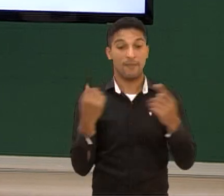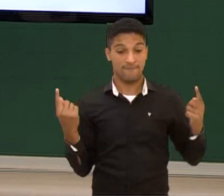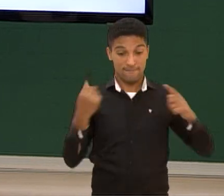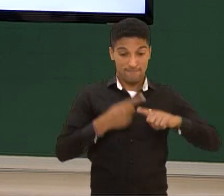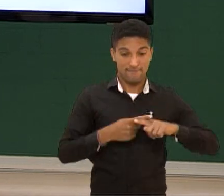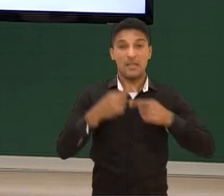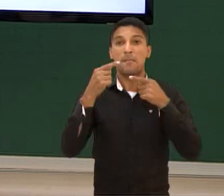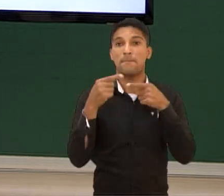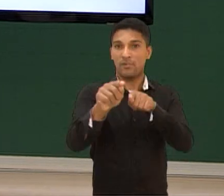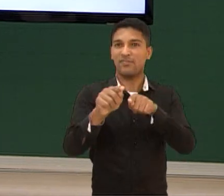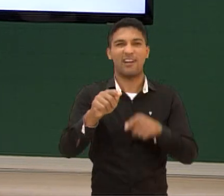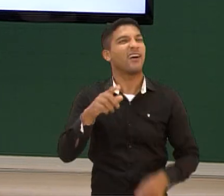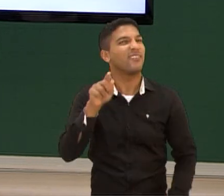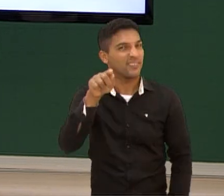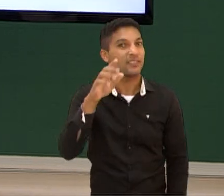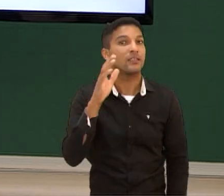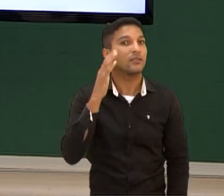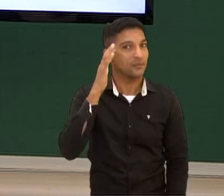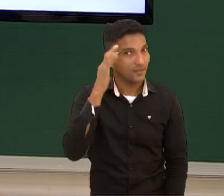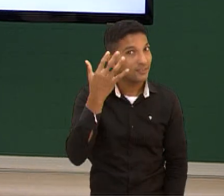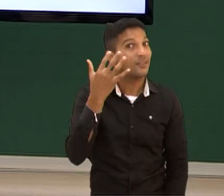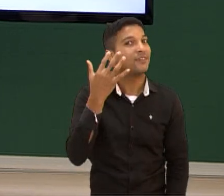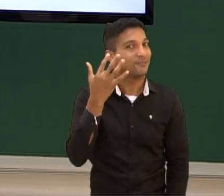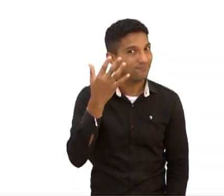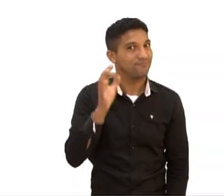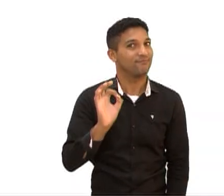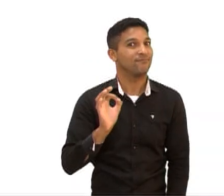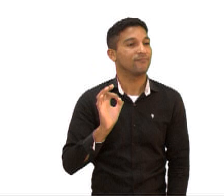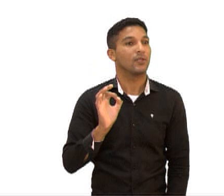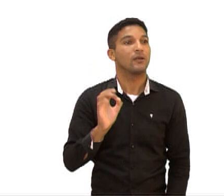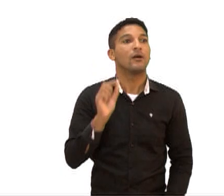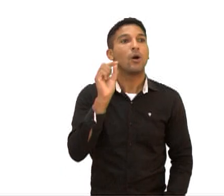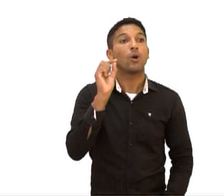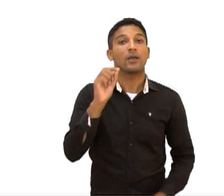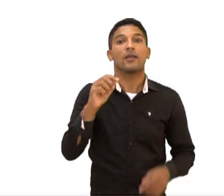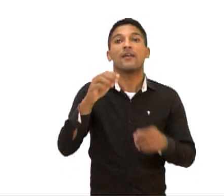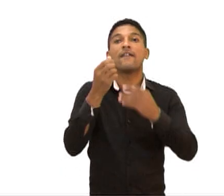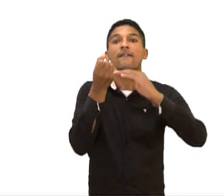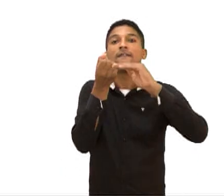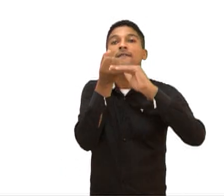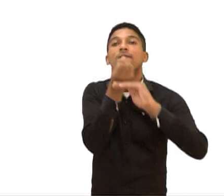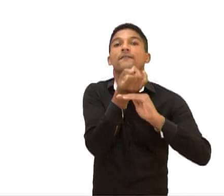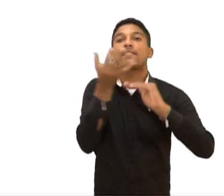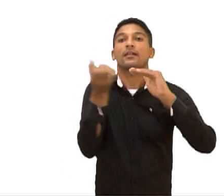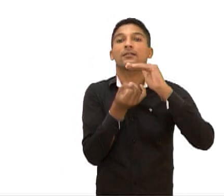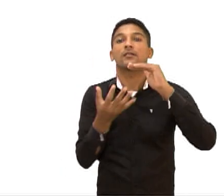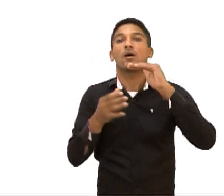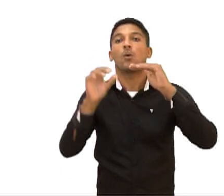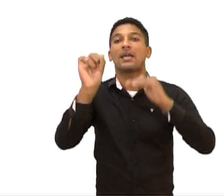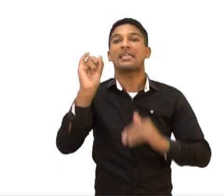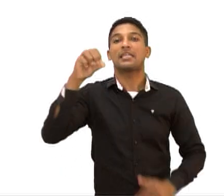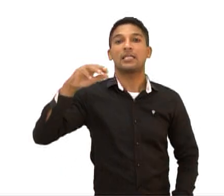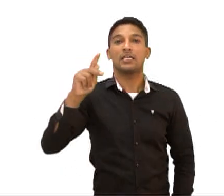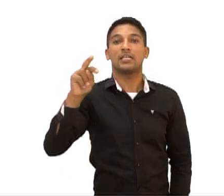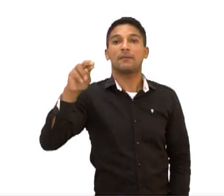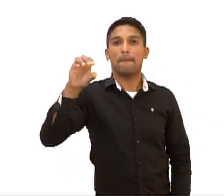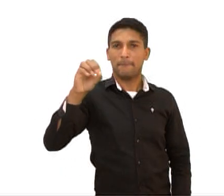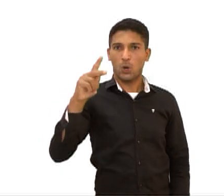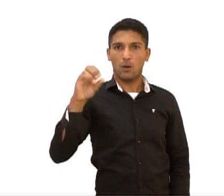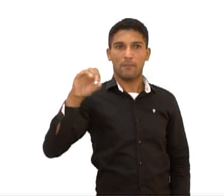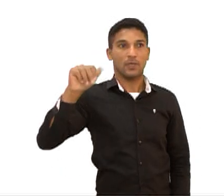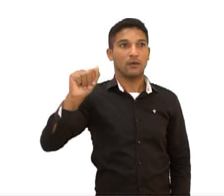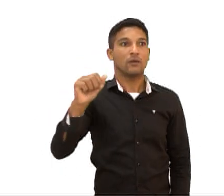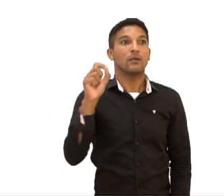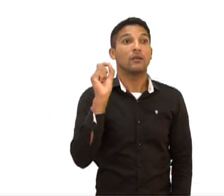vocês resolveram, não é? Então era assim, ó, a fração imprópria que representa a fração mista, 7 inteiros e 2 terços